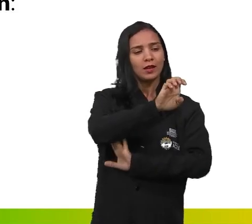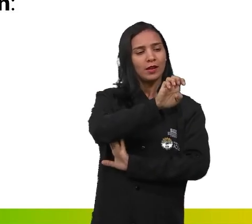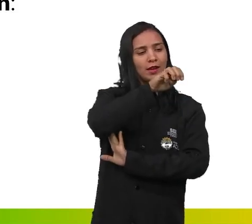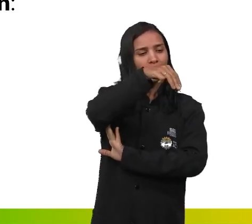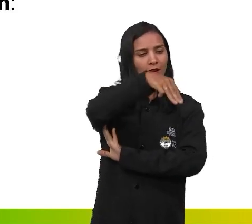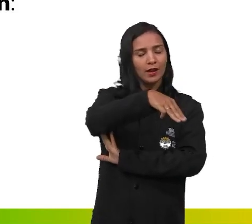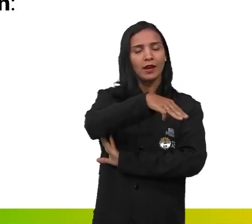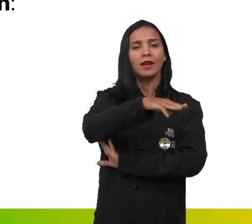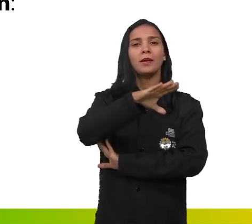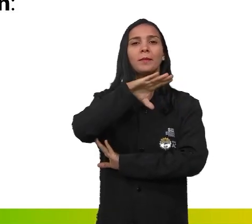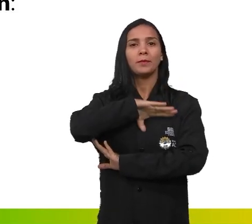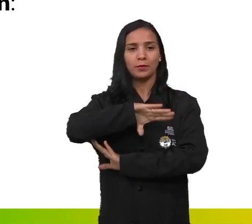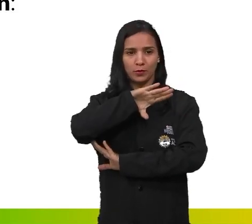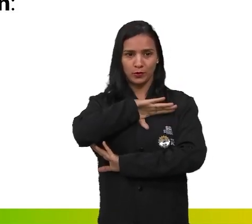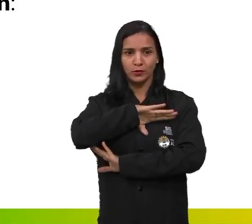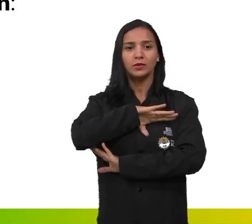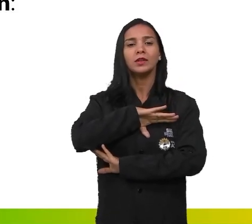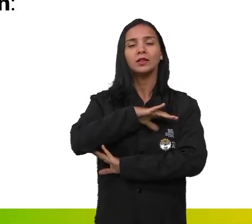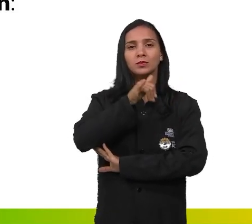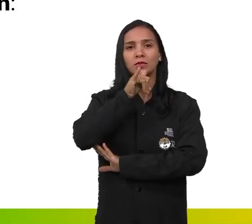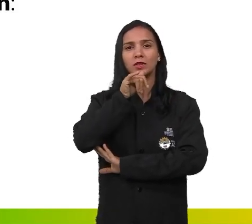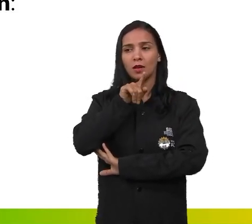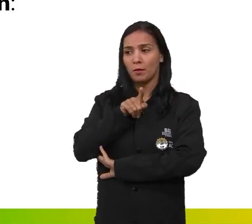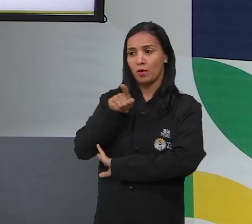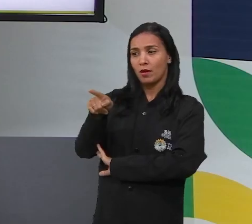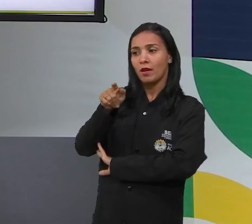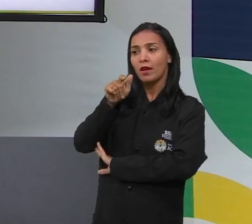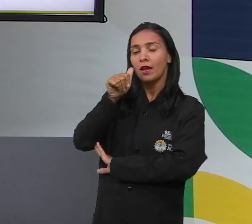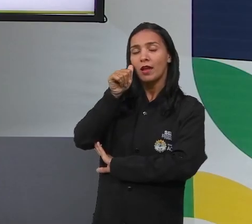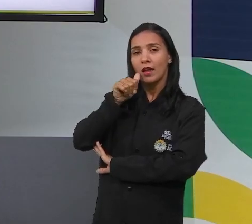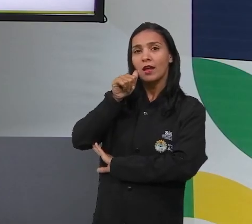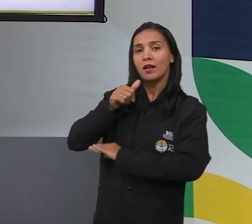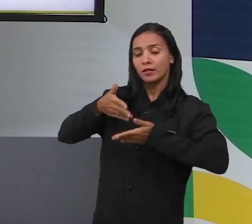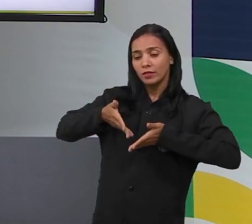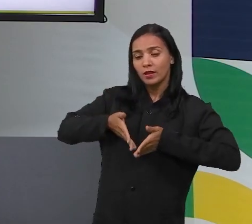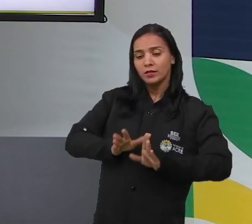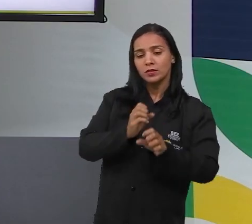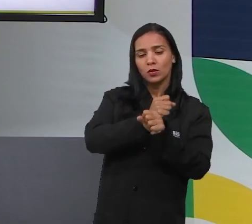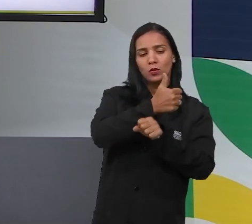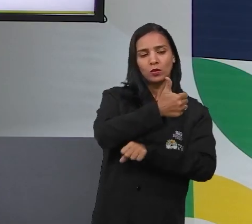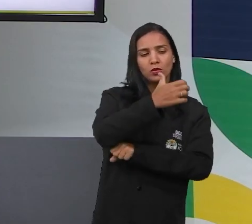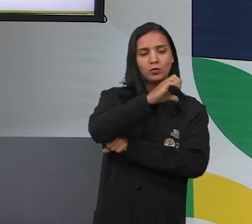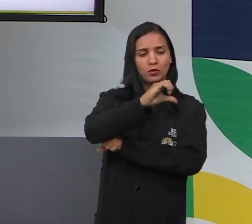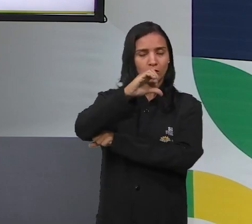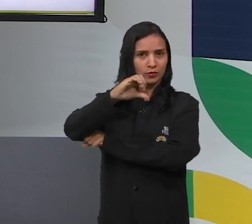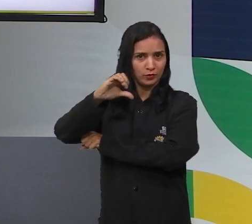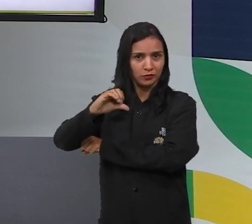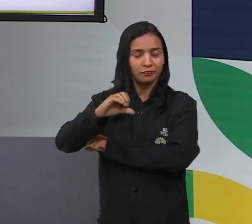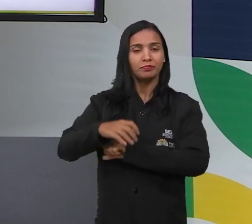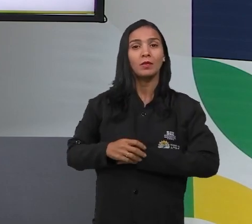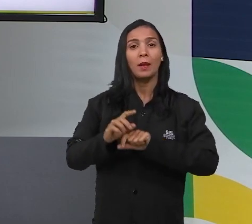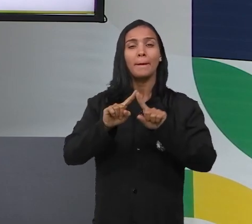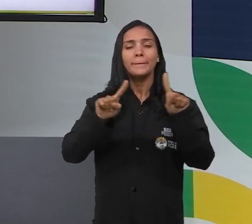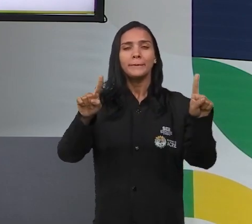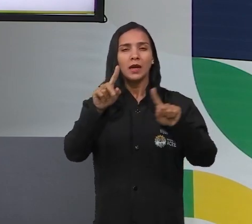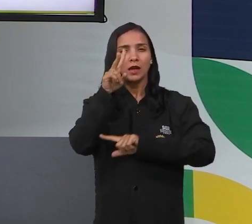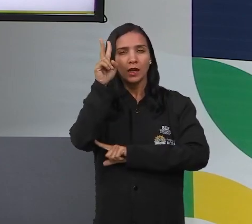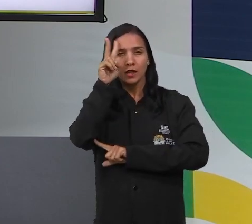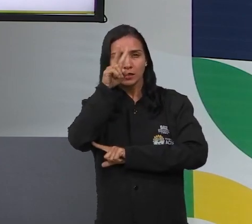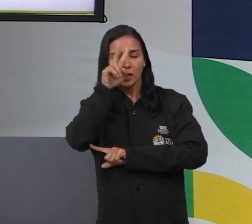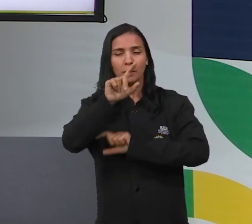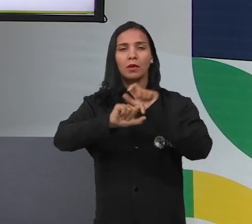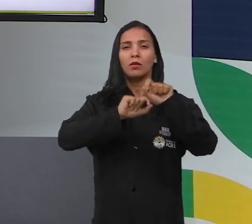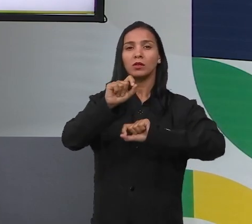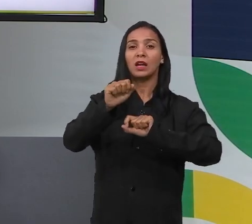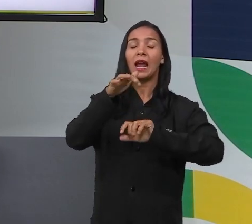em 1999. Pessoal, lembrando a vocês que talvez essas preposições não façam tanto sentido